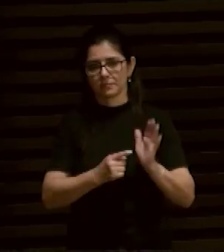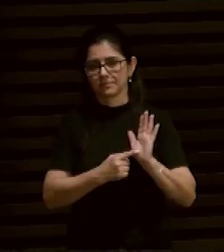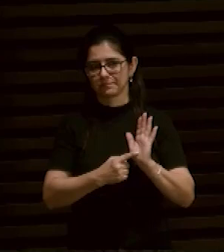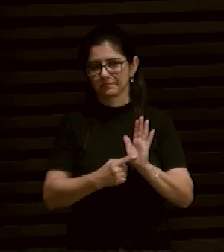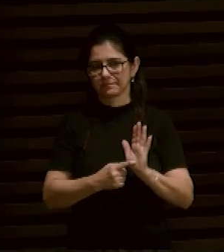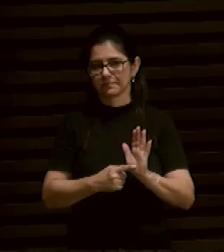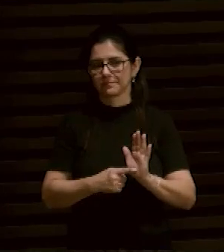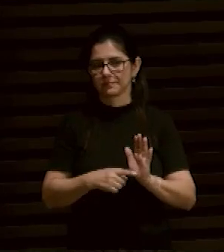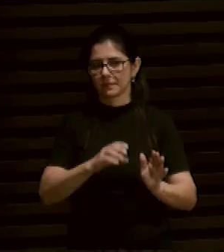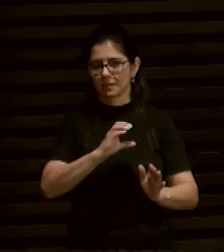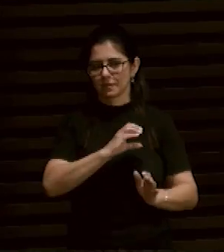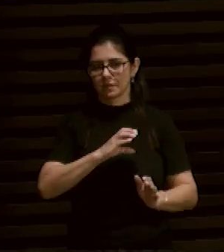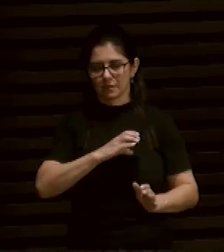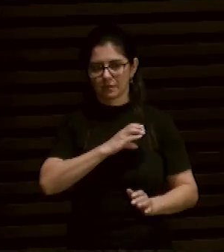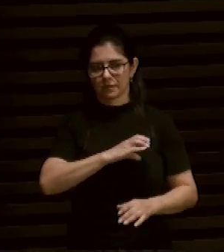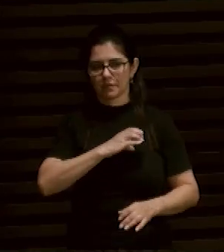Deus se arrependeu.